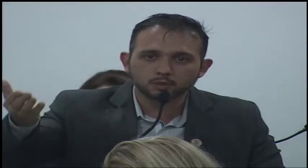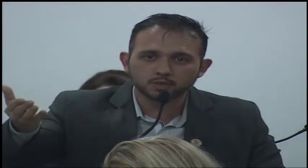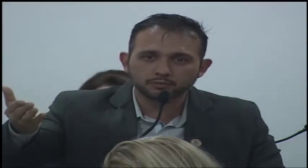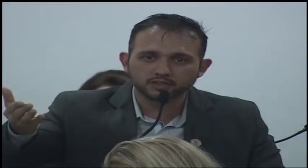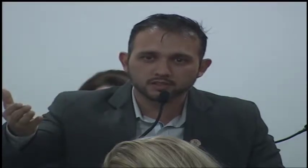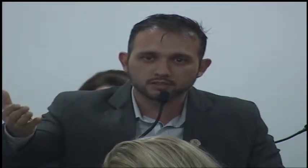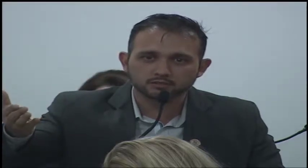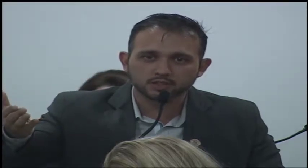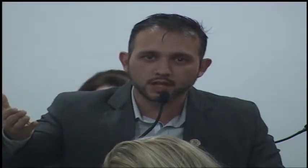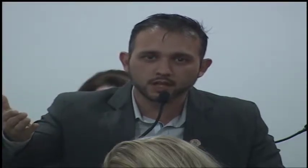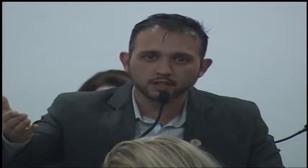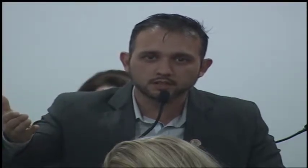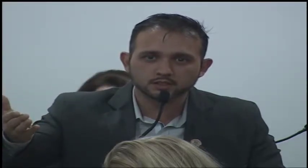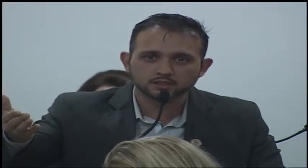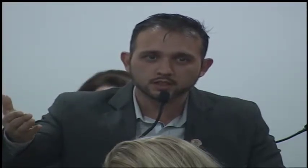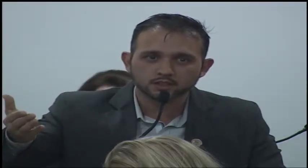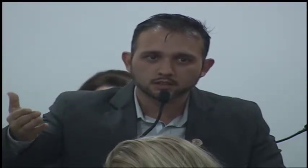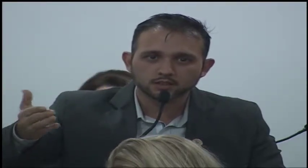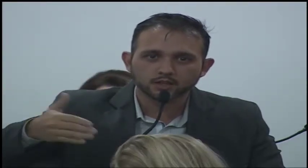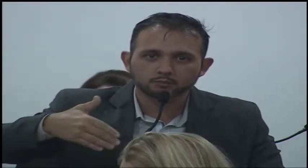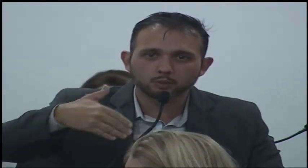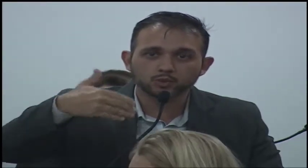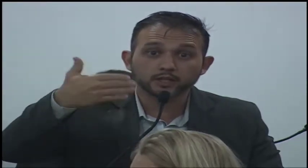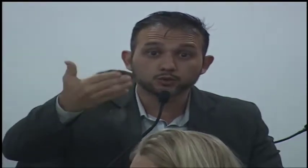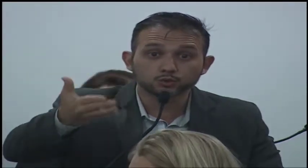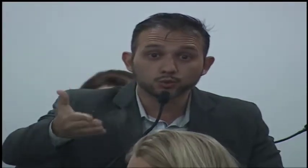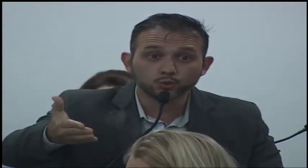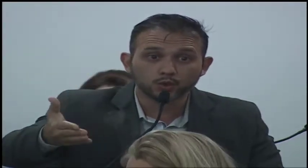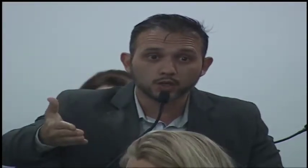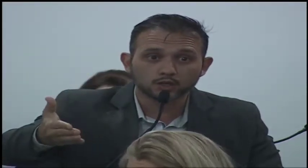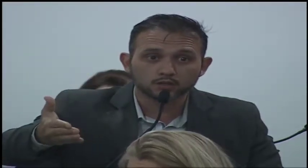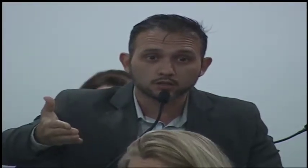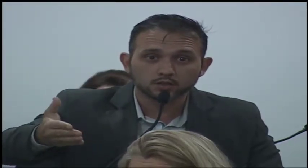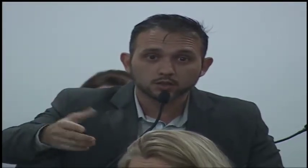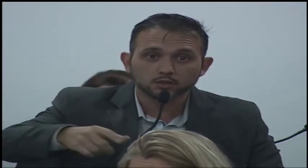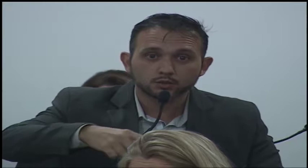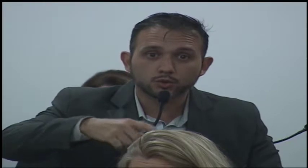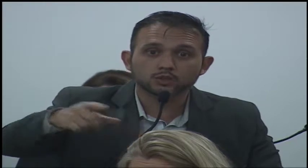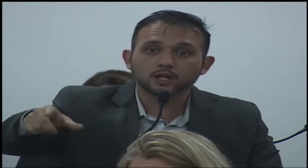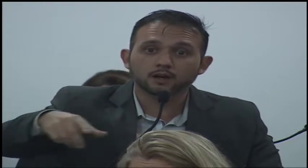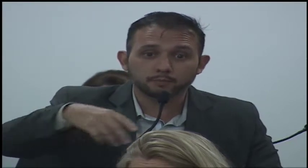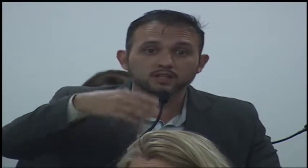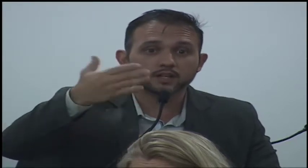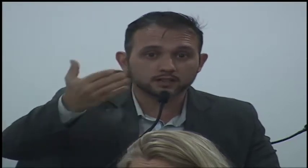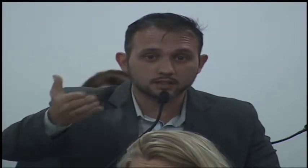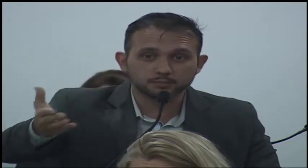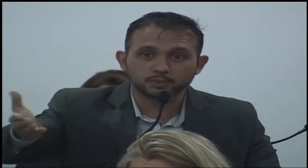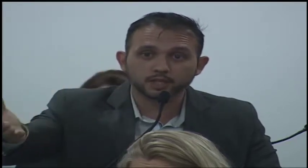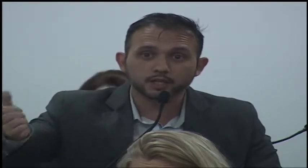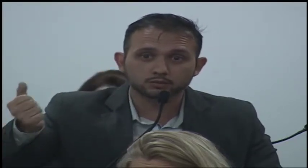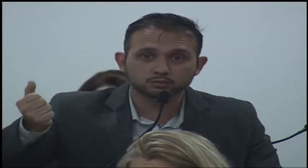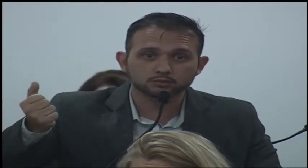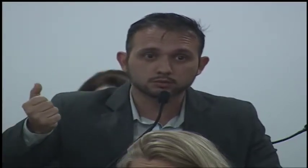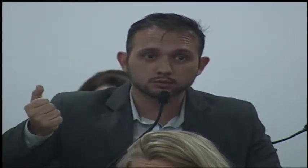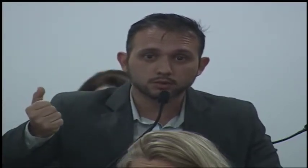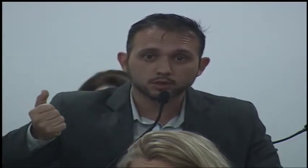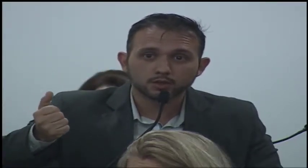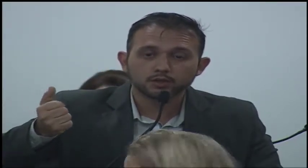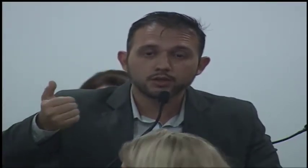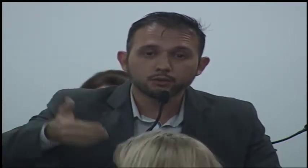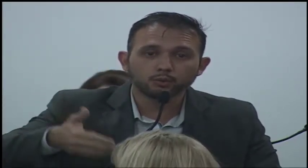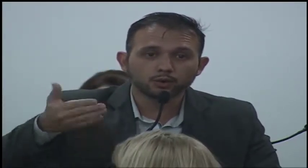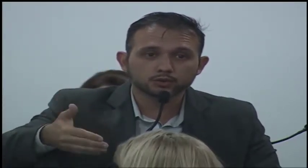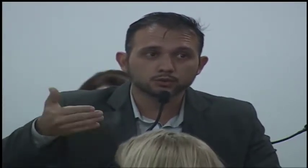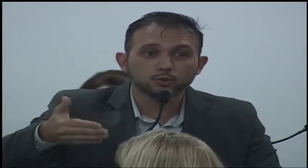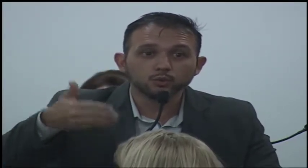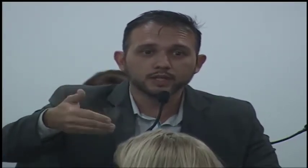mais uma manifestação de arte, deixaram uma mulher nua, toda pintada de preto,